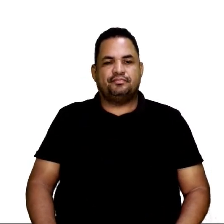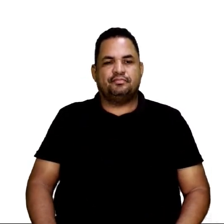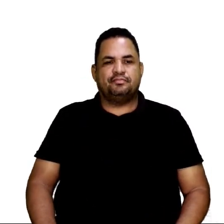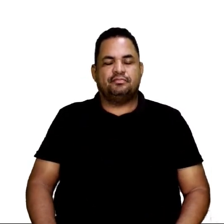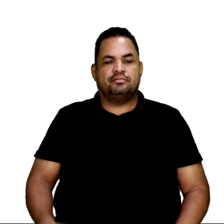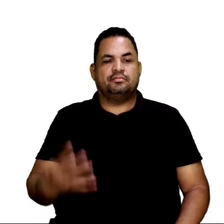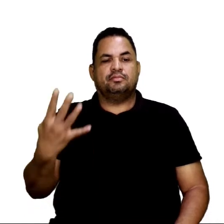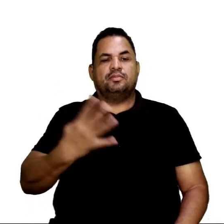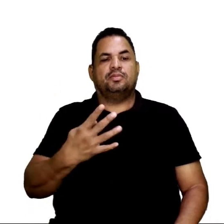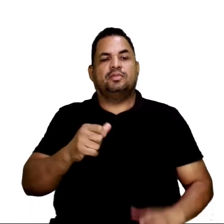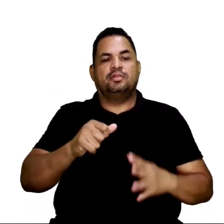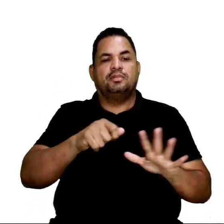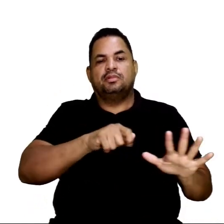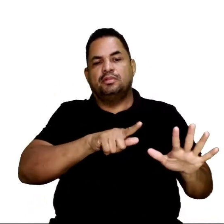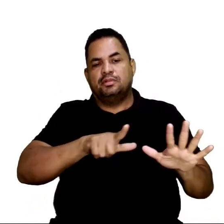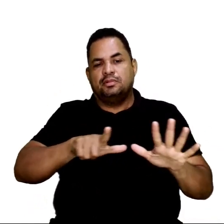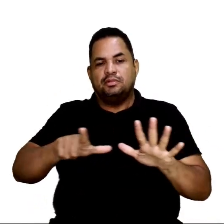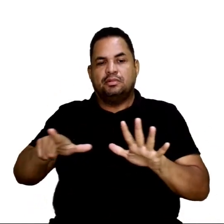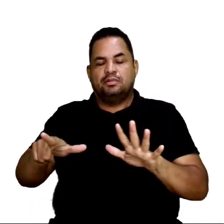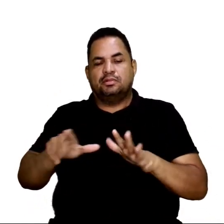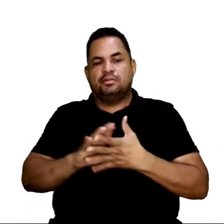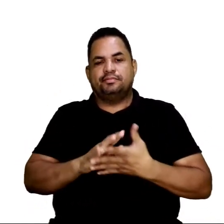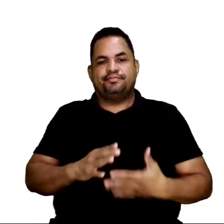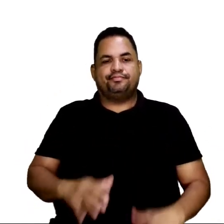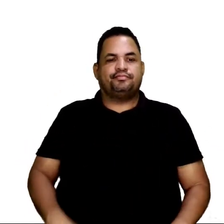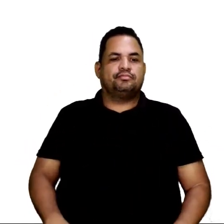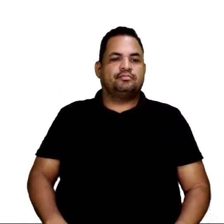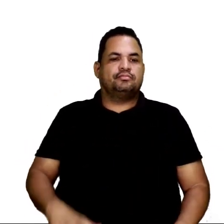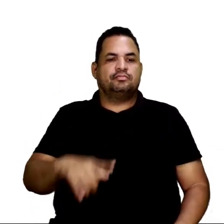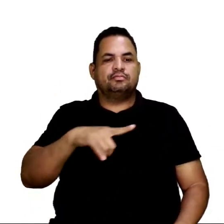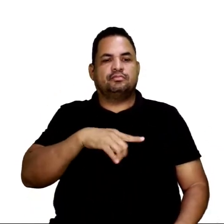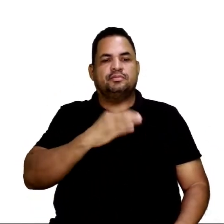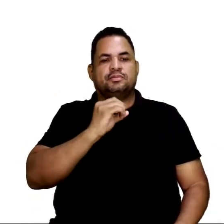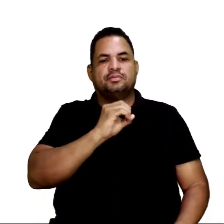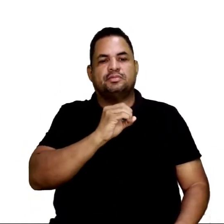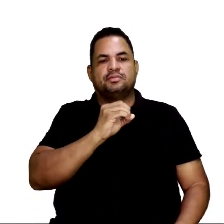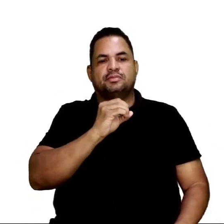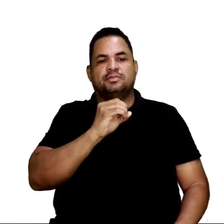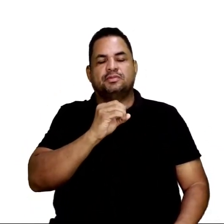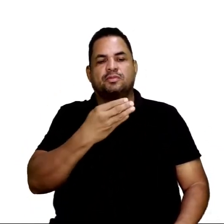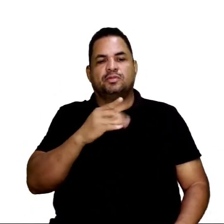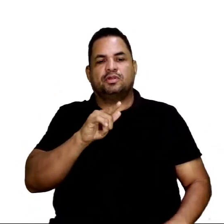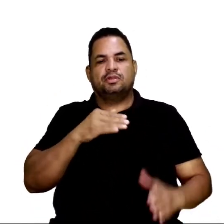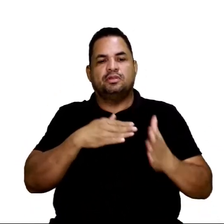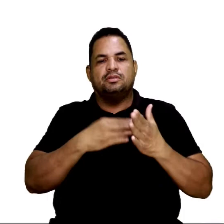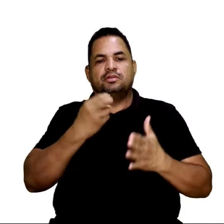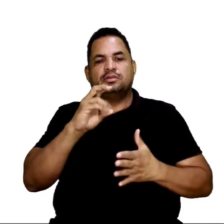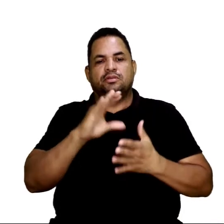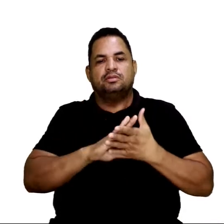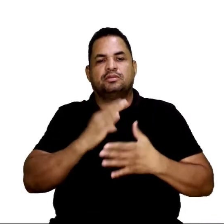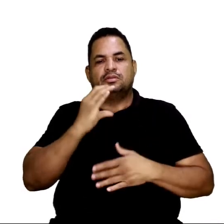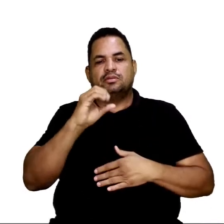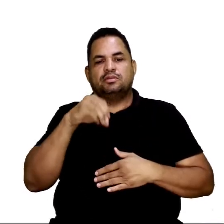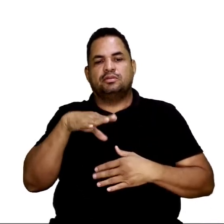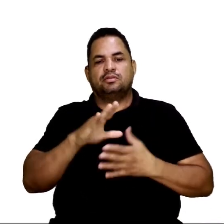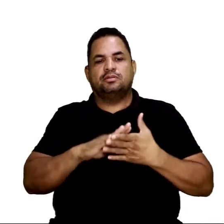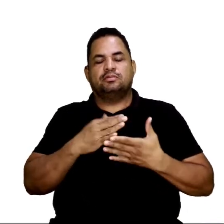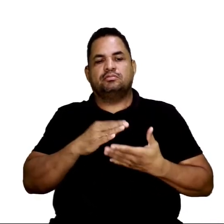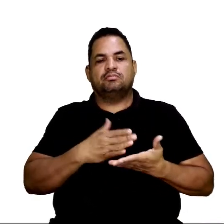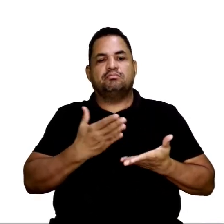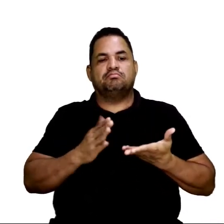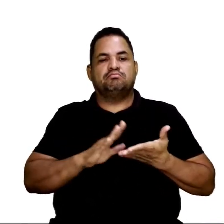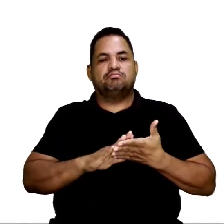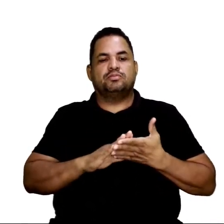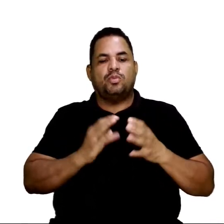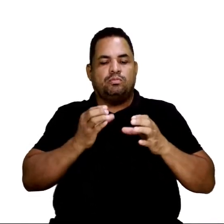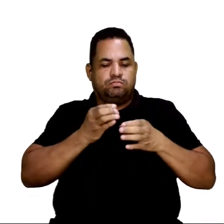Na quarta semana, tem 0,4 a 0,5 centímetros de comprimento. Quem, professora? O